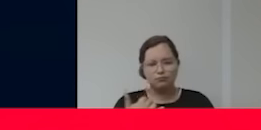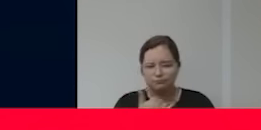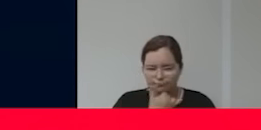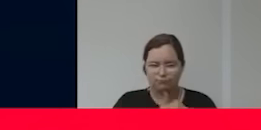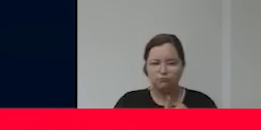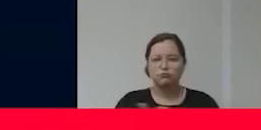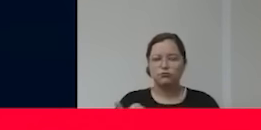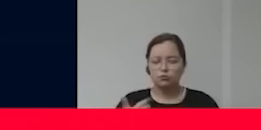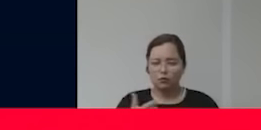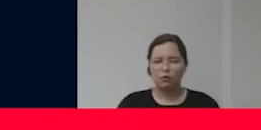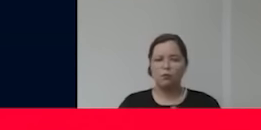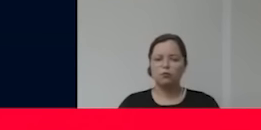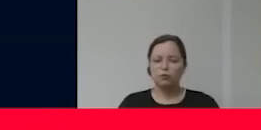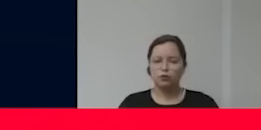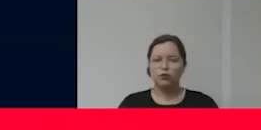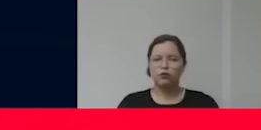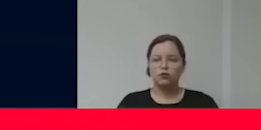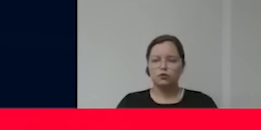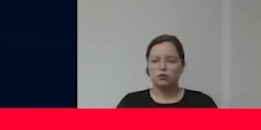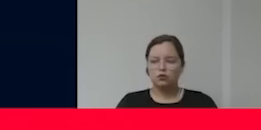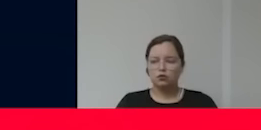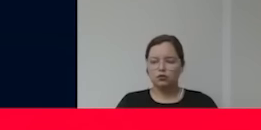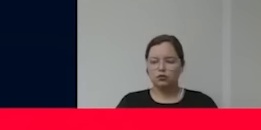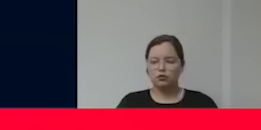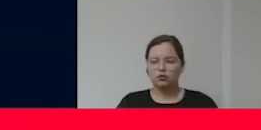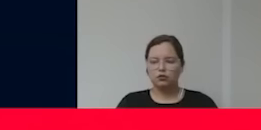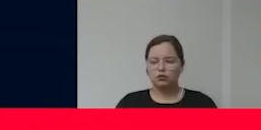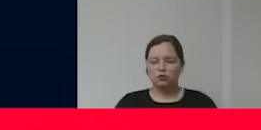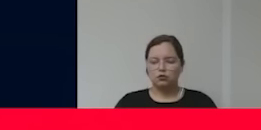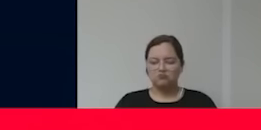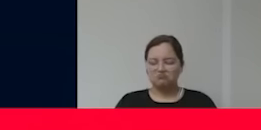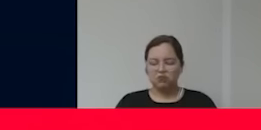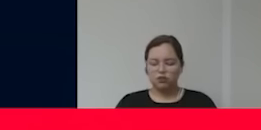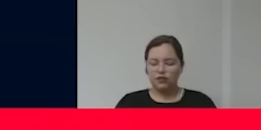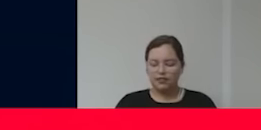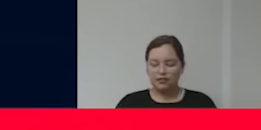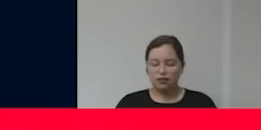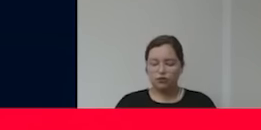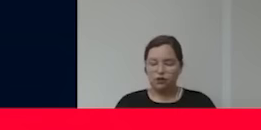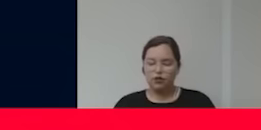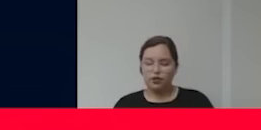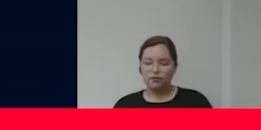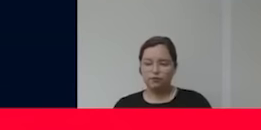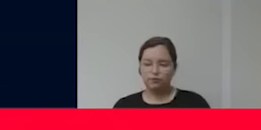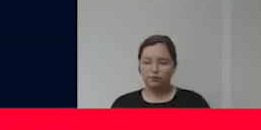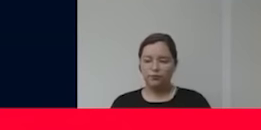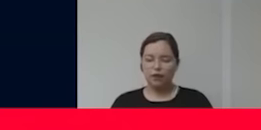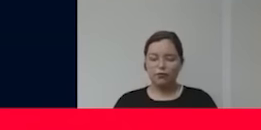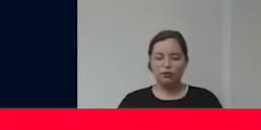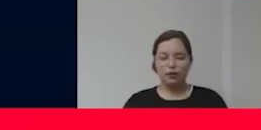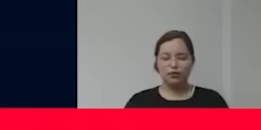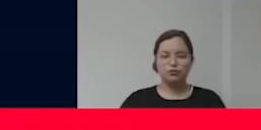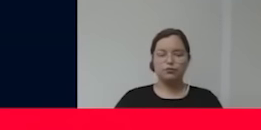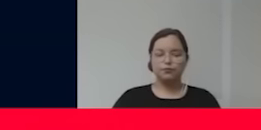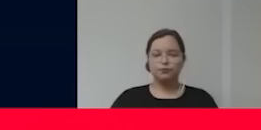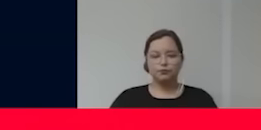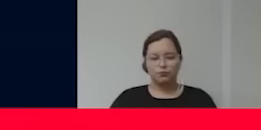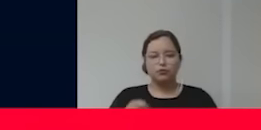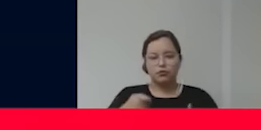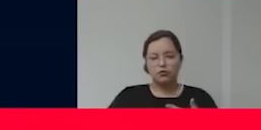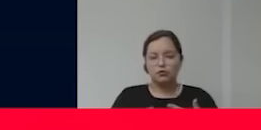que acompanharam nesse sentido para dar provimento ao recurso e estabelecer uma sentença de primeiro grau.